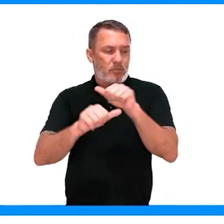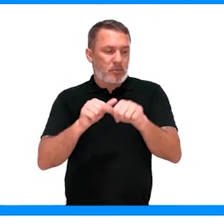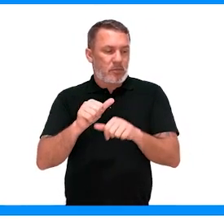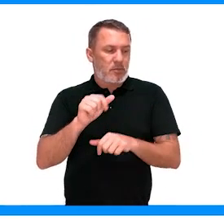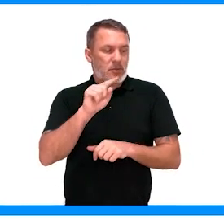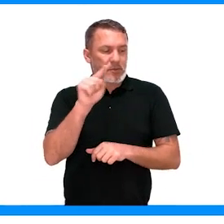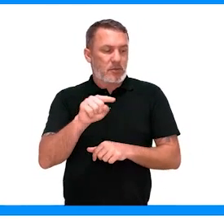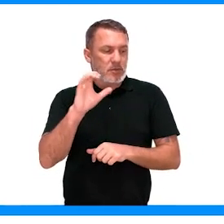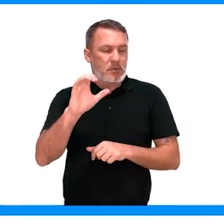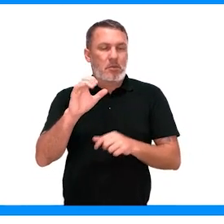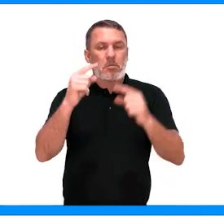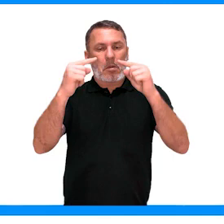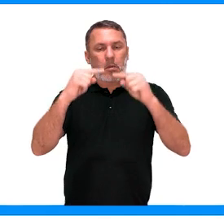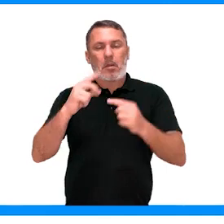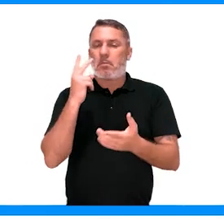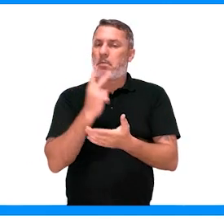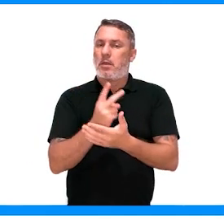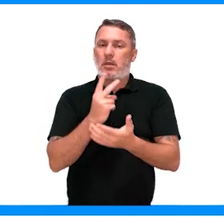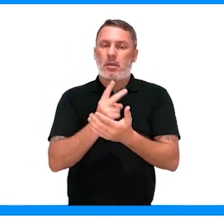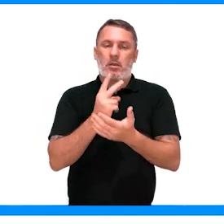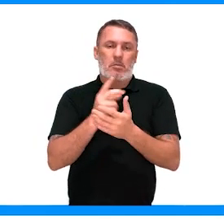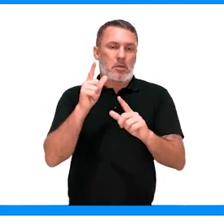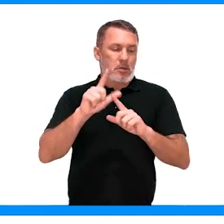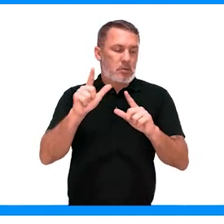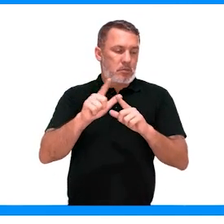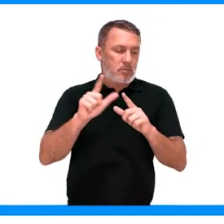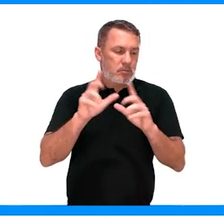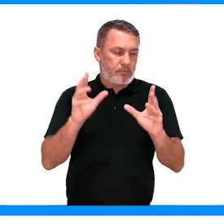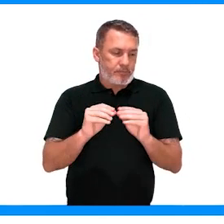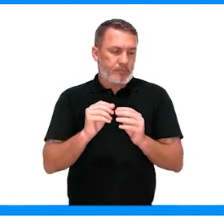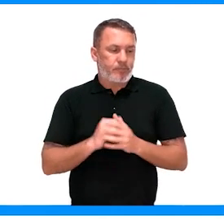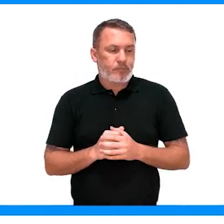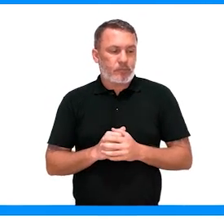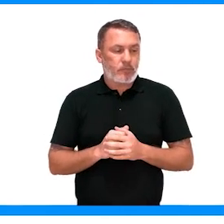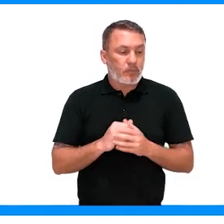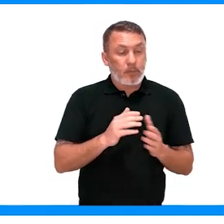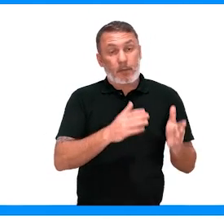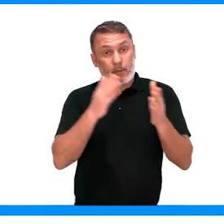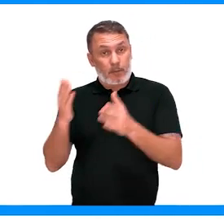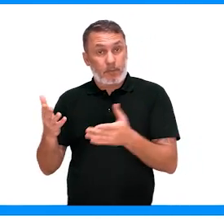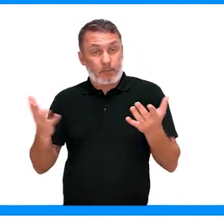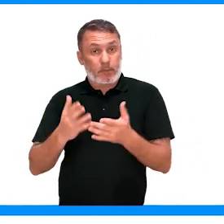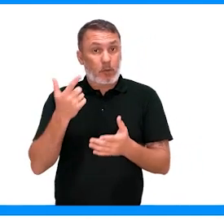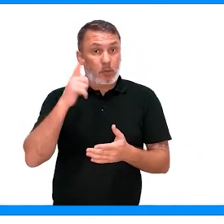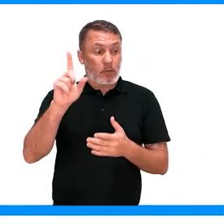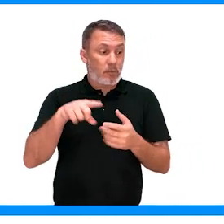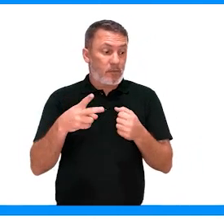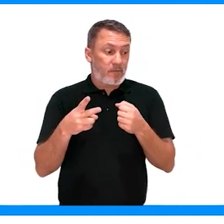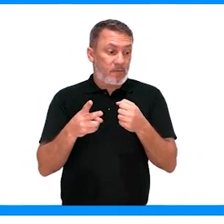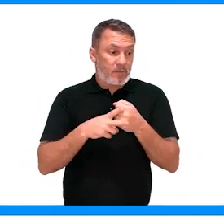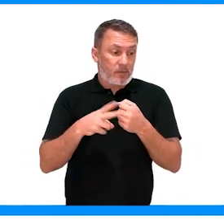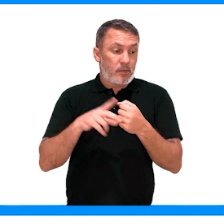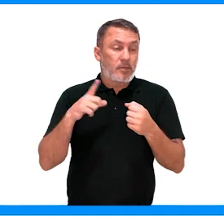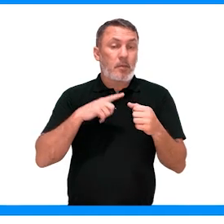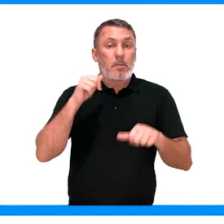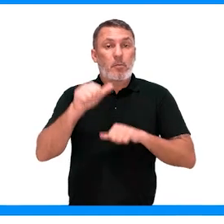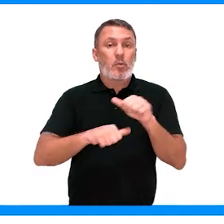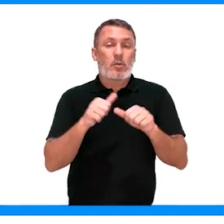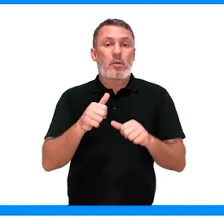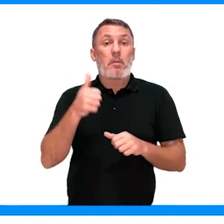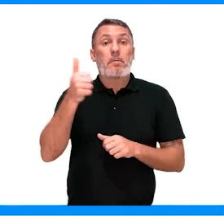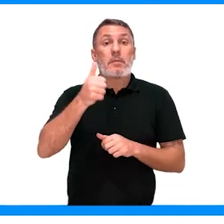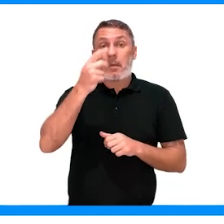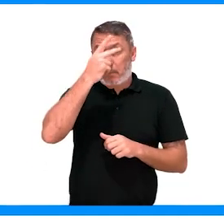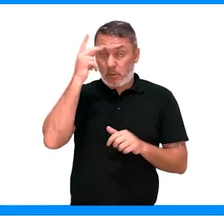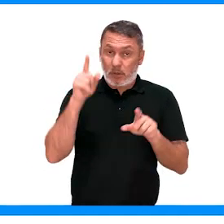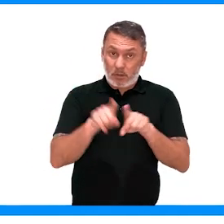produces, ele produce. Nós outros produzimos, vós outros produzis, eles produzem. Agora nós vamos para os verbinhos que sofrem